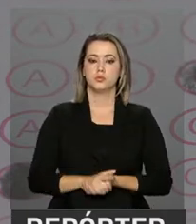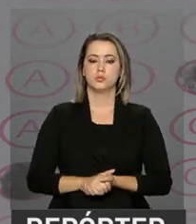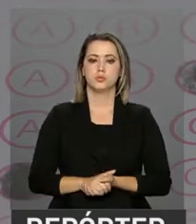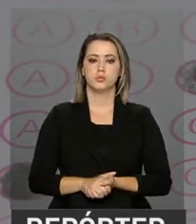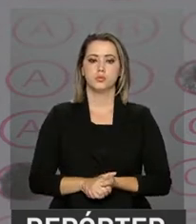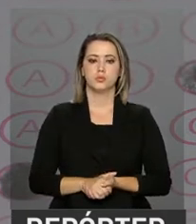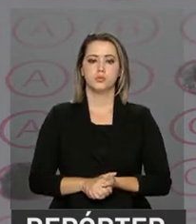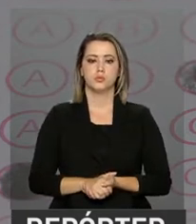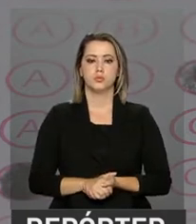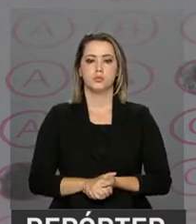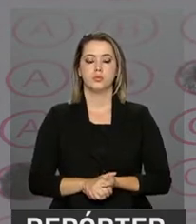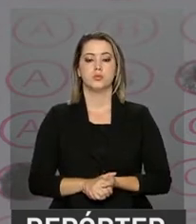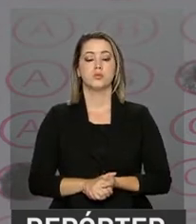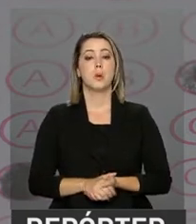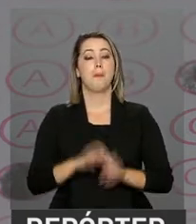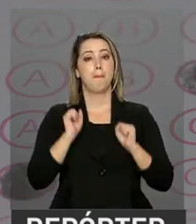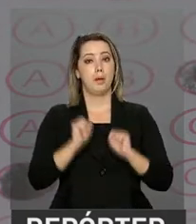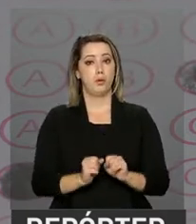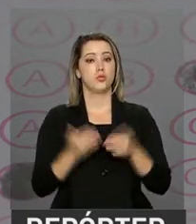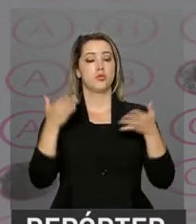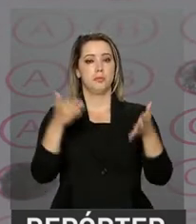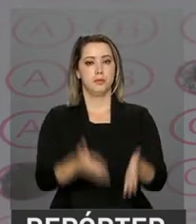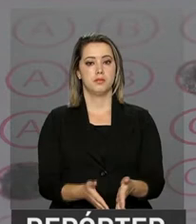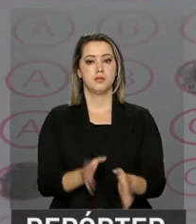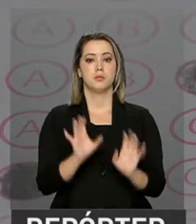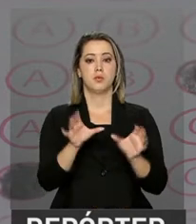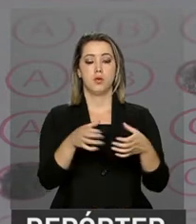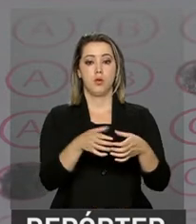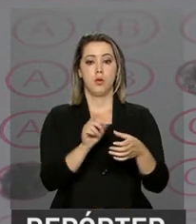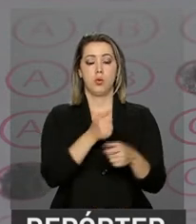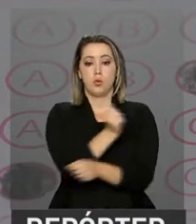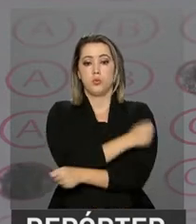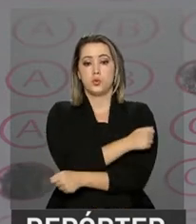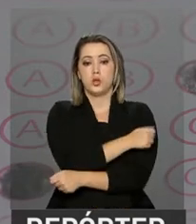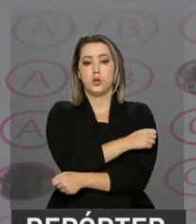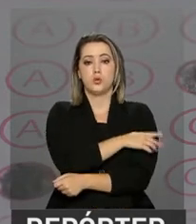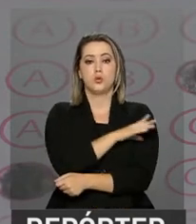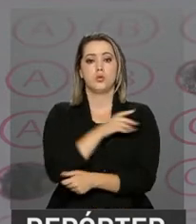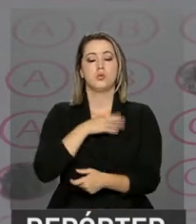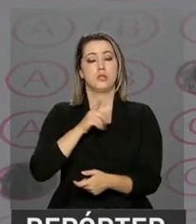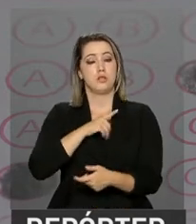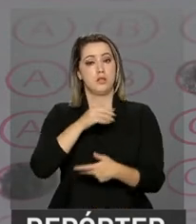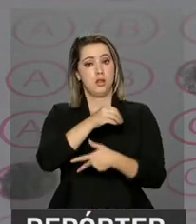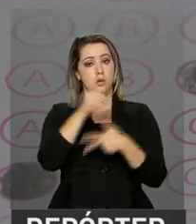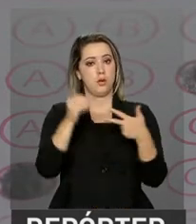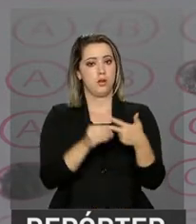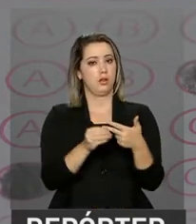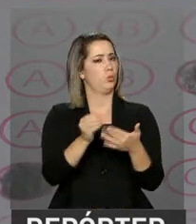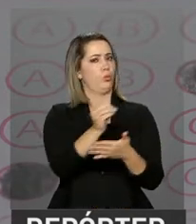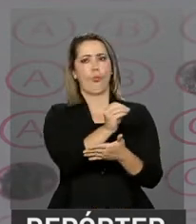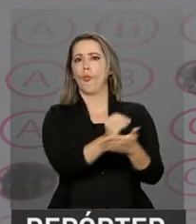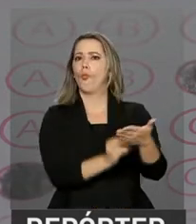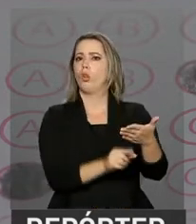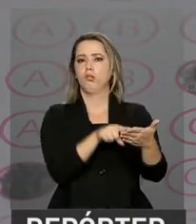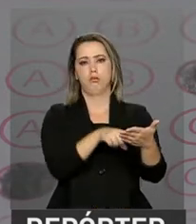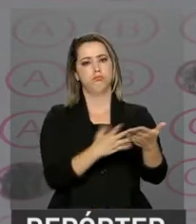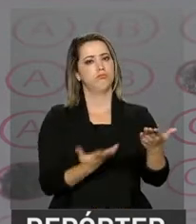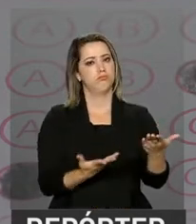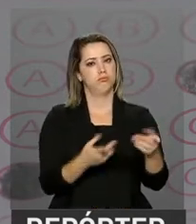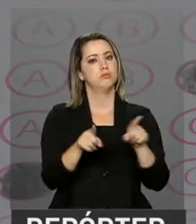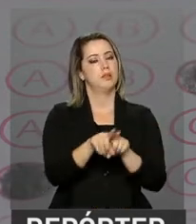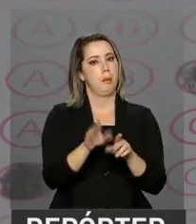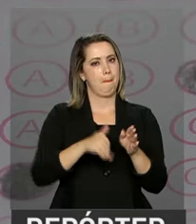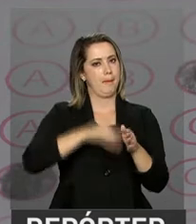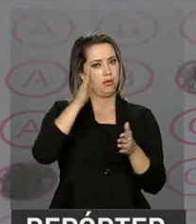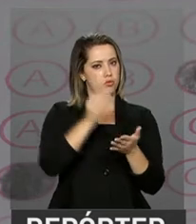sisu.mec.gov.br podem participar da seleção estudantes que tenham feito o enem e que não geraram a redação o